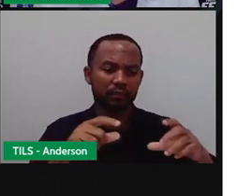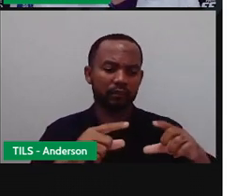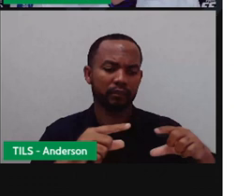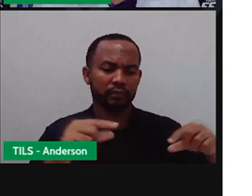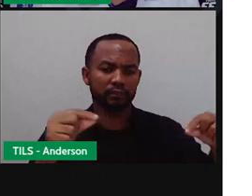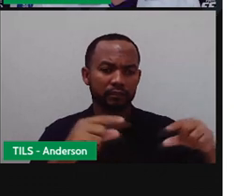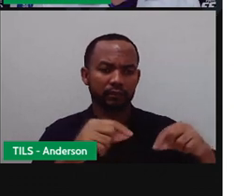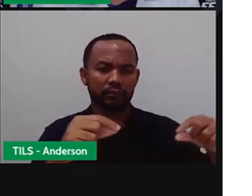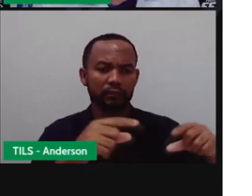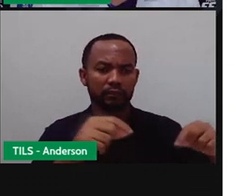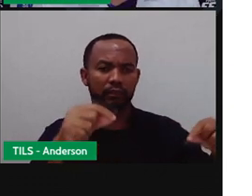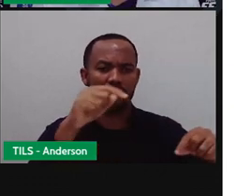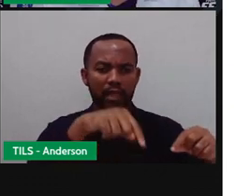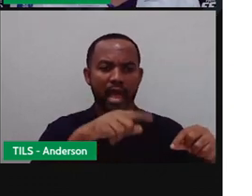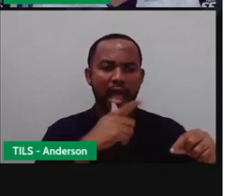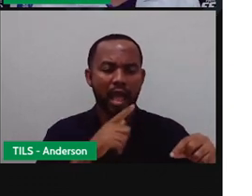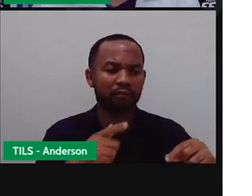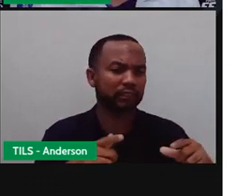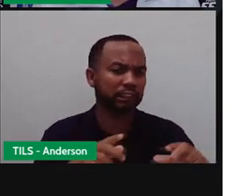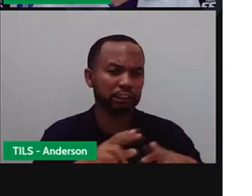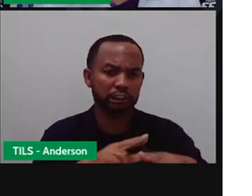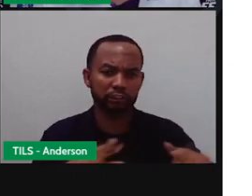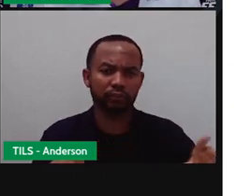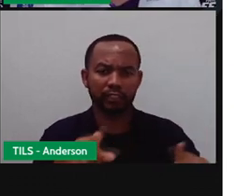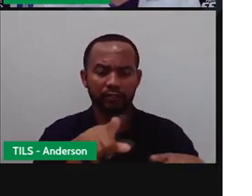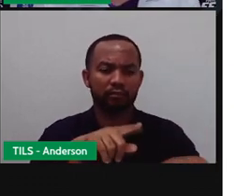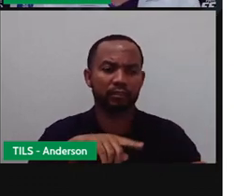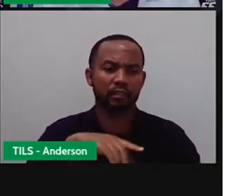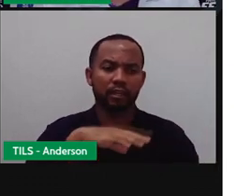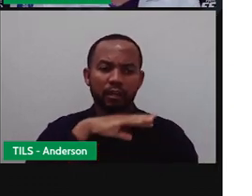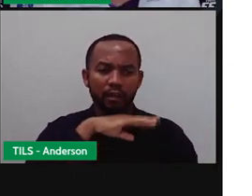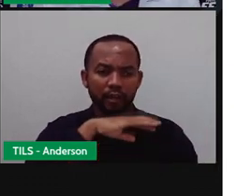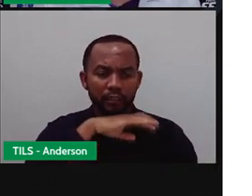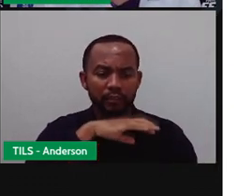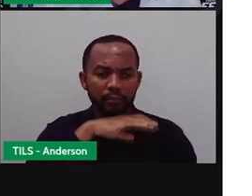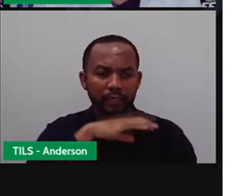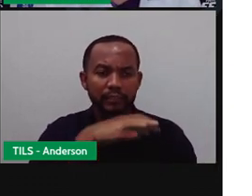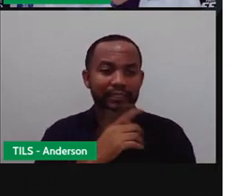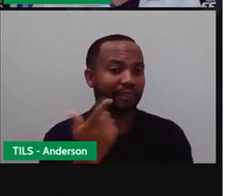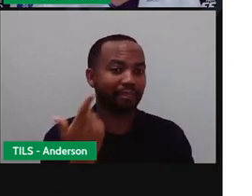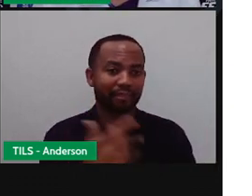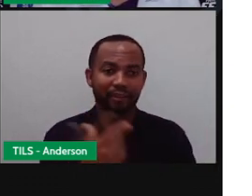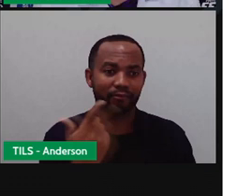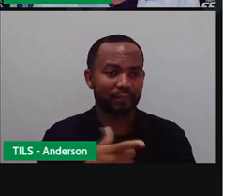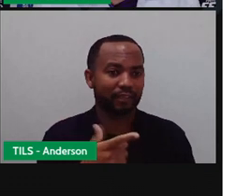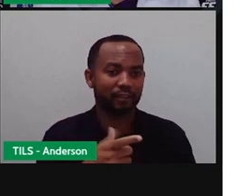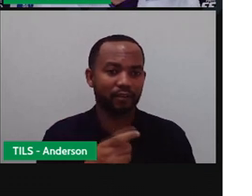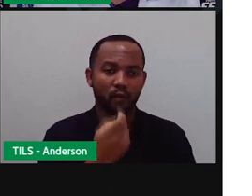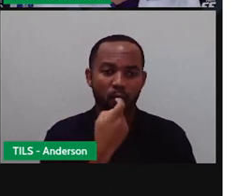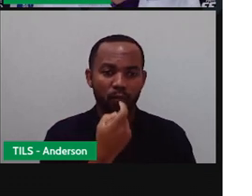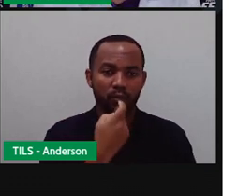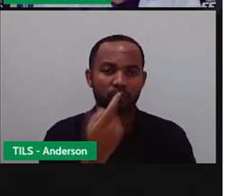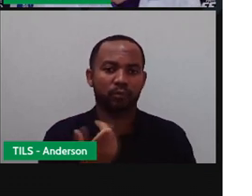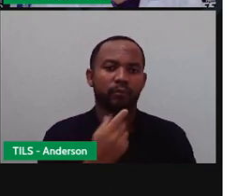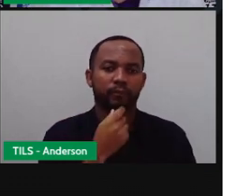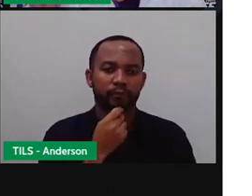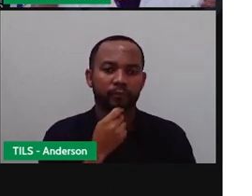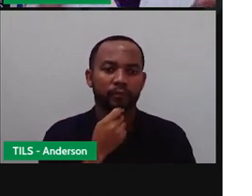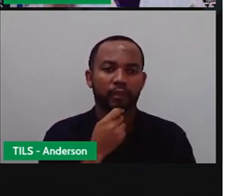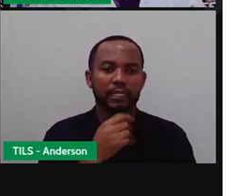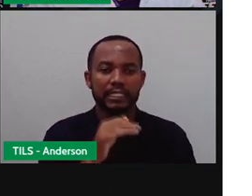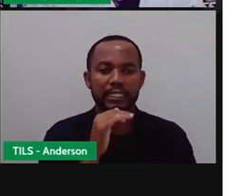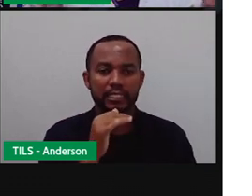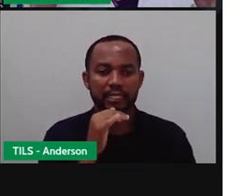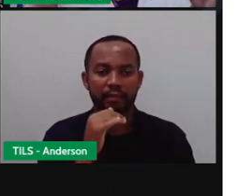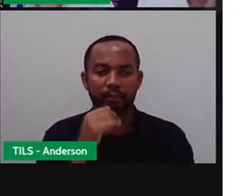ela é tão resistente, ela não é um animal vertebrado, não. Porque para ser um animal vertebrado, ele precisa do quê?